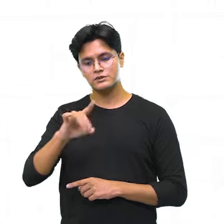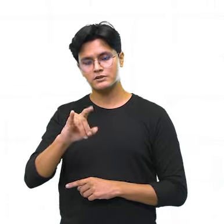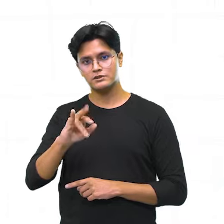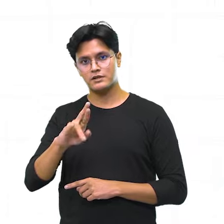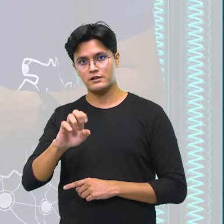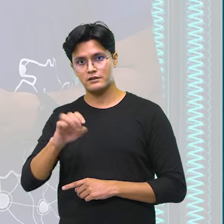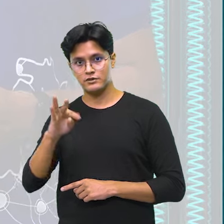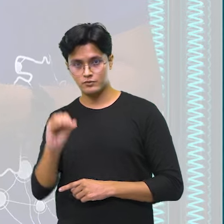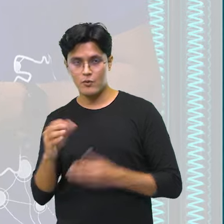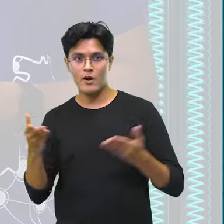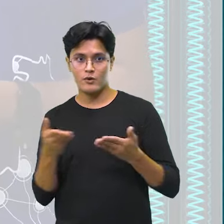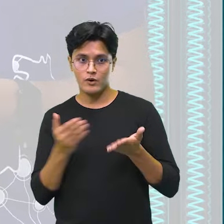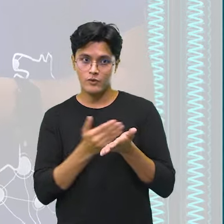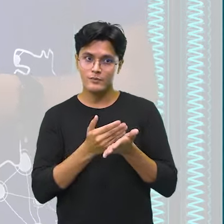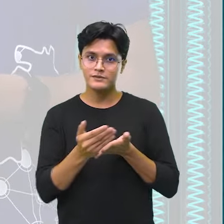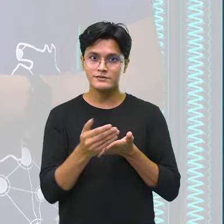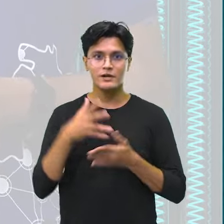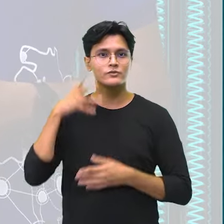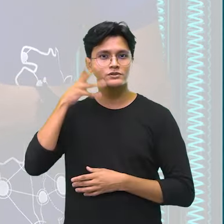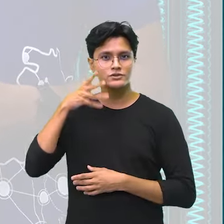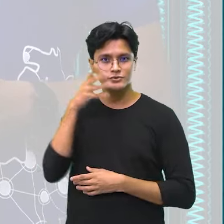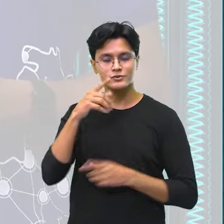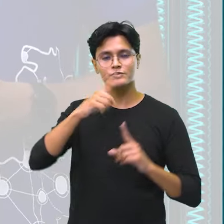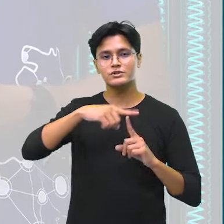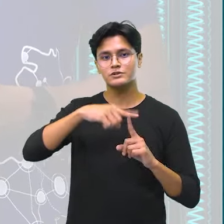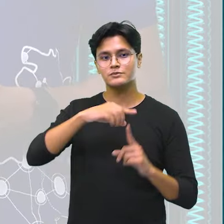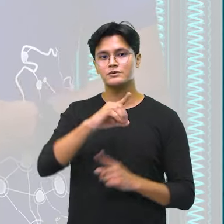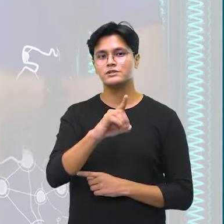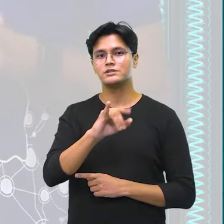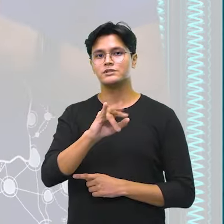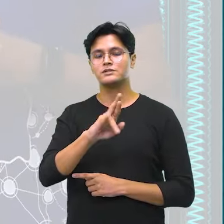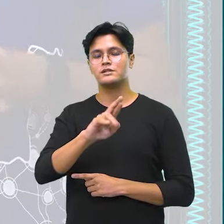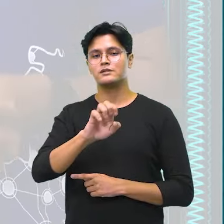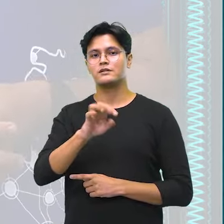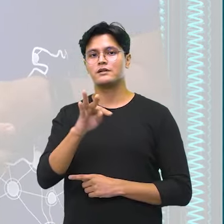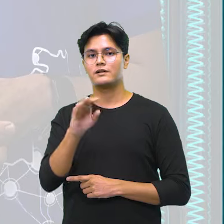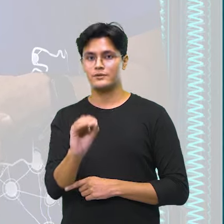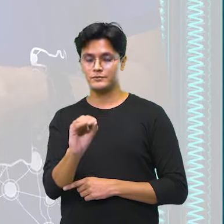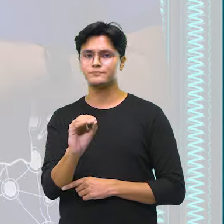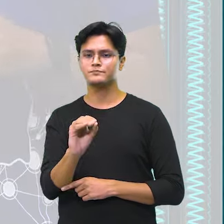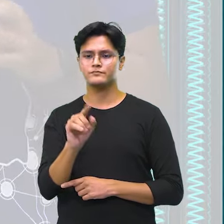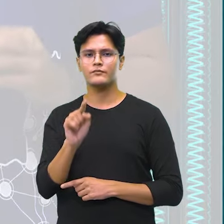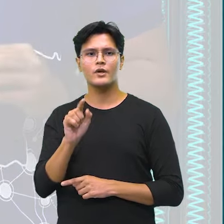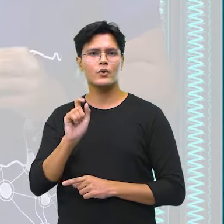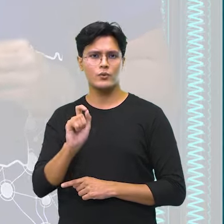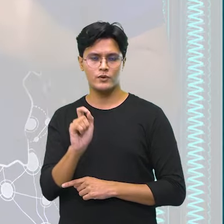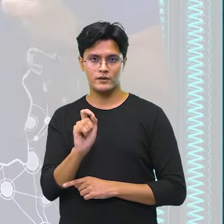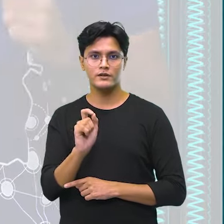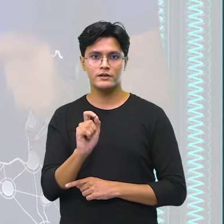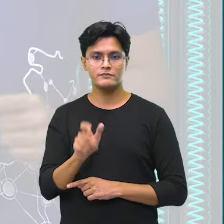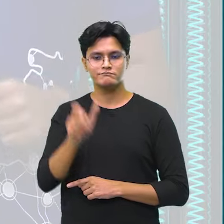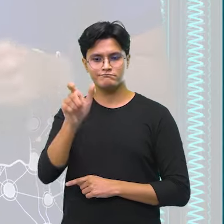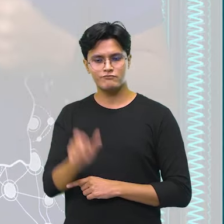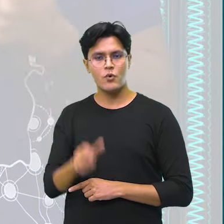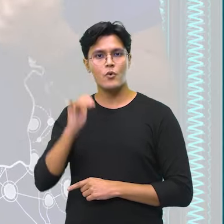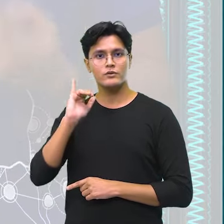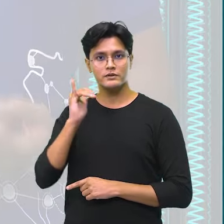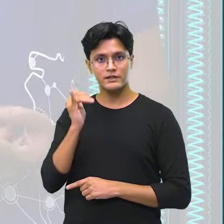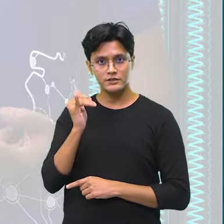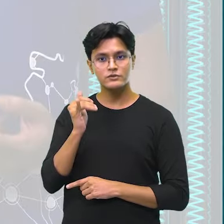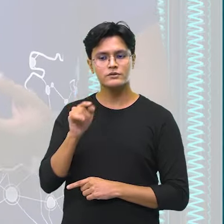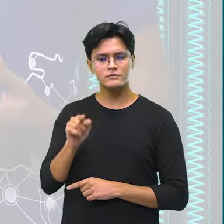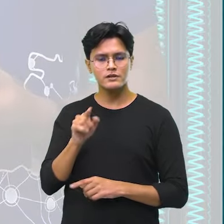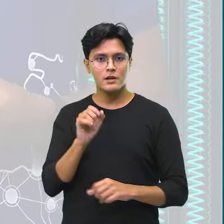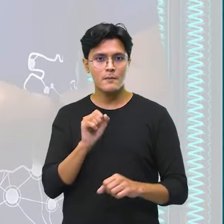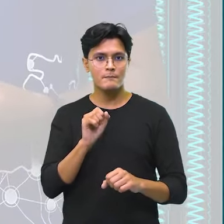discurso direto, tá bom? Olha só, no discurso direto, o narrador ele dá uma